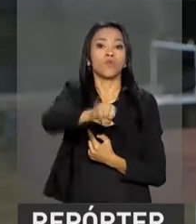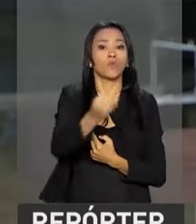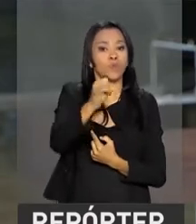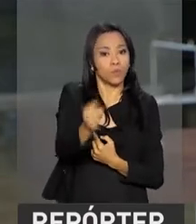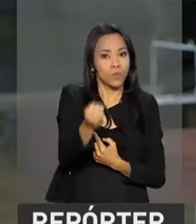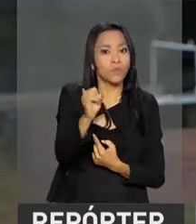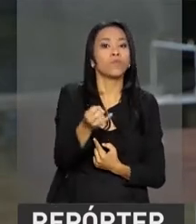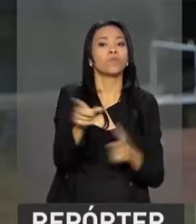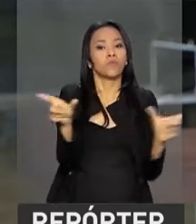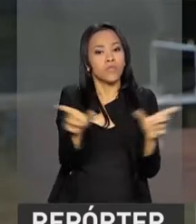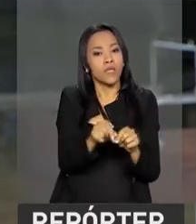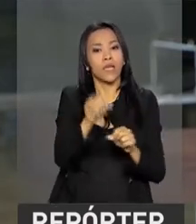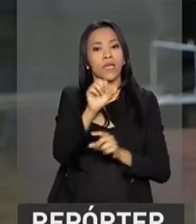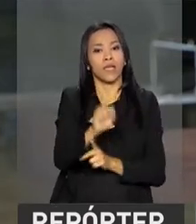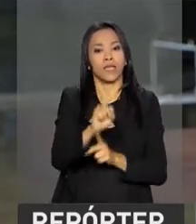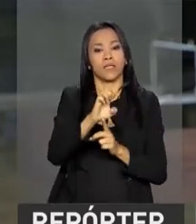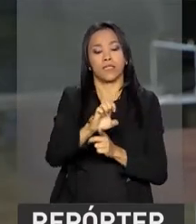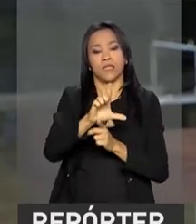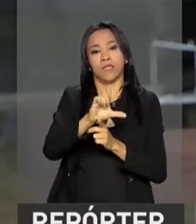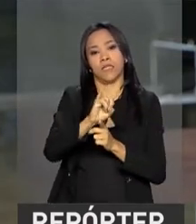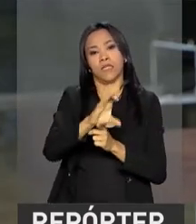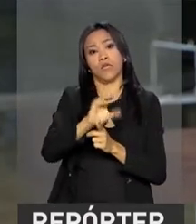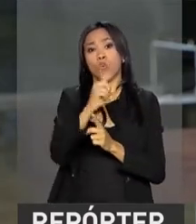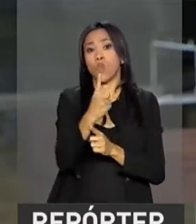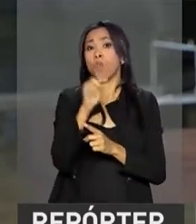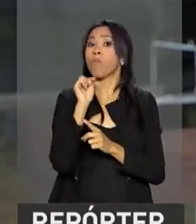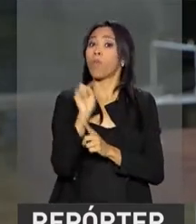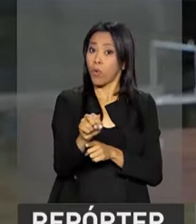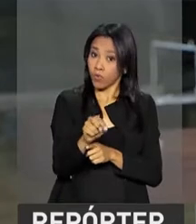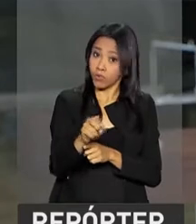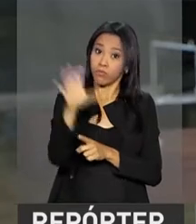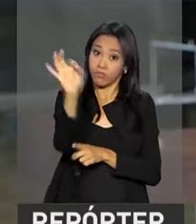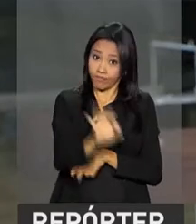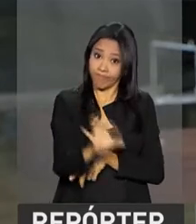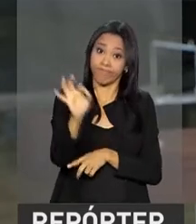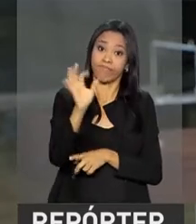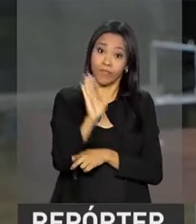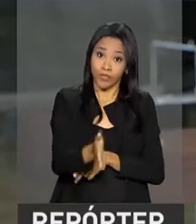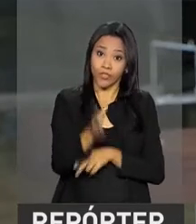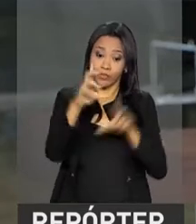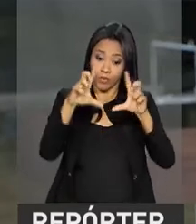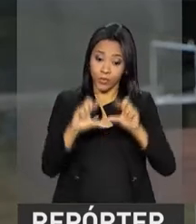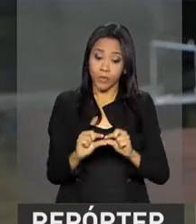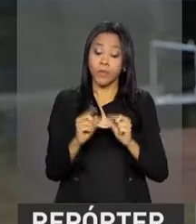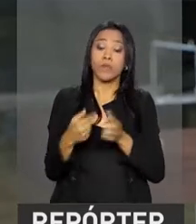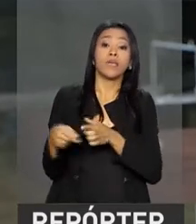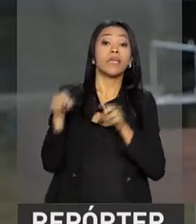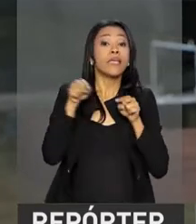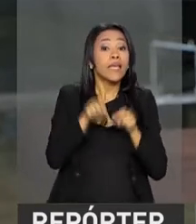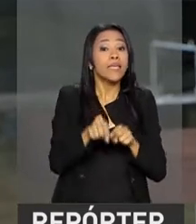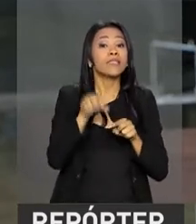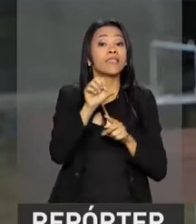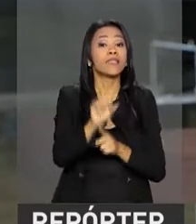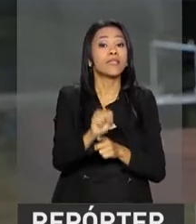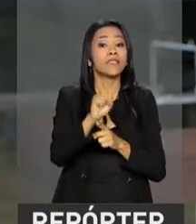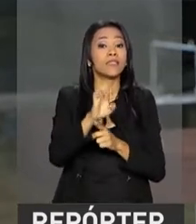brasileira, a taxa Selic, em um ponto percentual na última reunião. E esse índice aí da taxa Selic